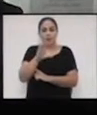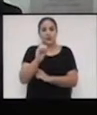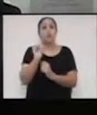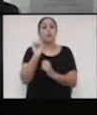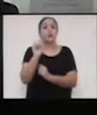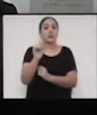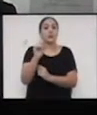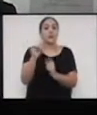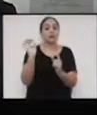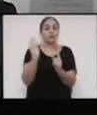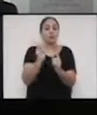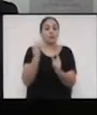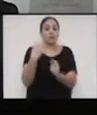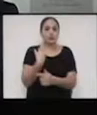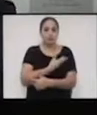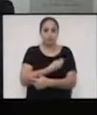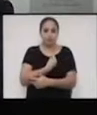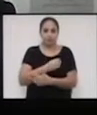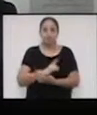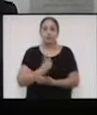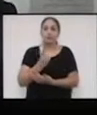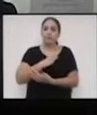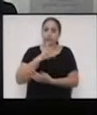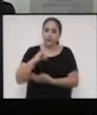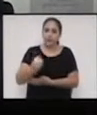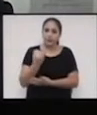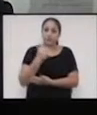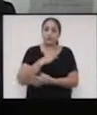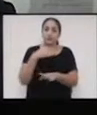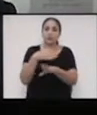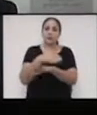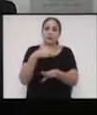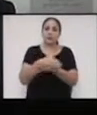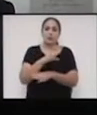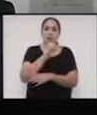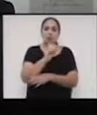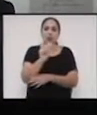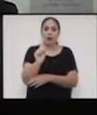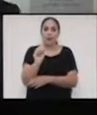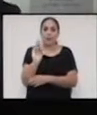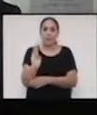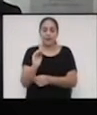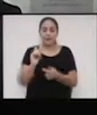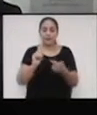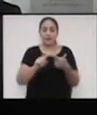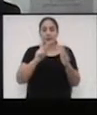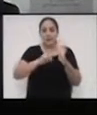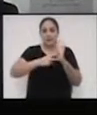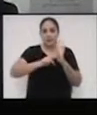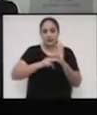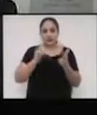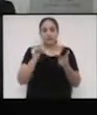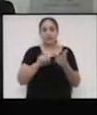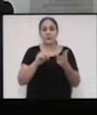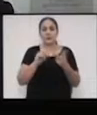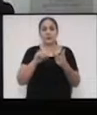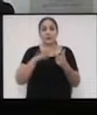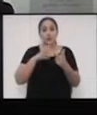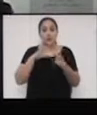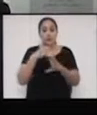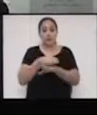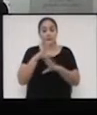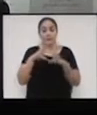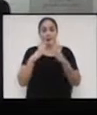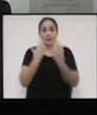atinge, a quem ela atinge. E foi muito proveitosa, houve a participação da OAB, houve a participação dos sindicatos e houve a